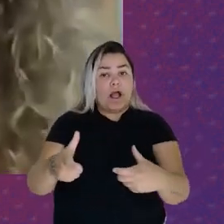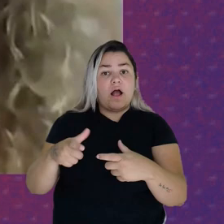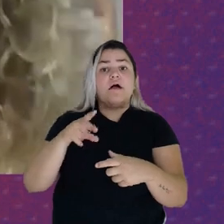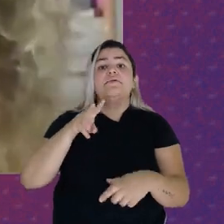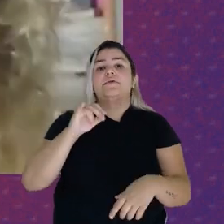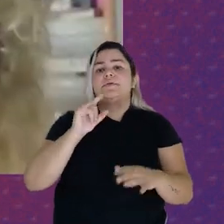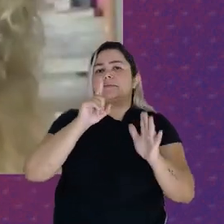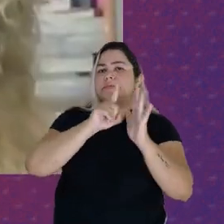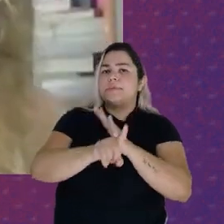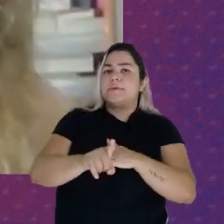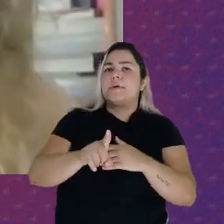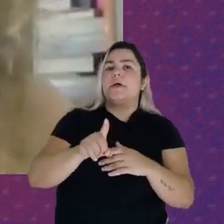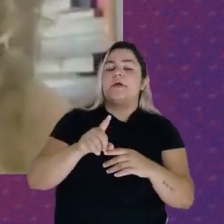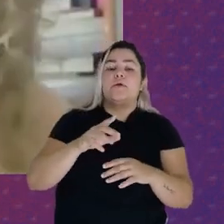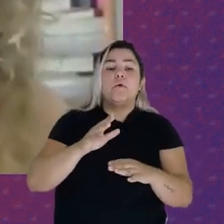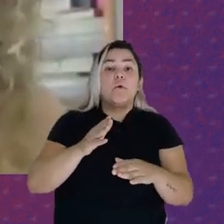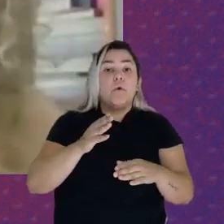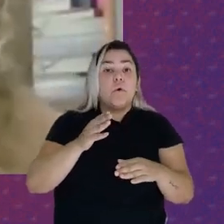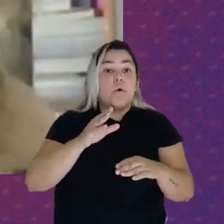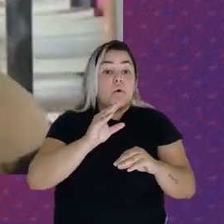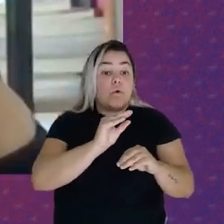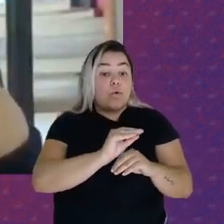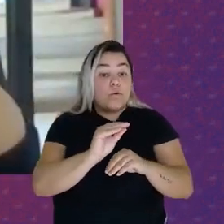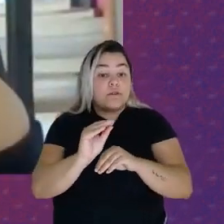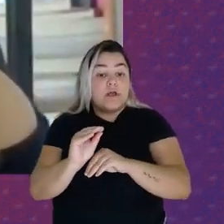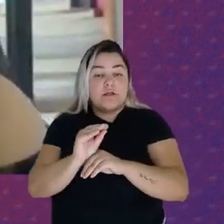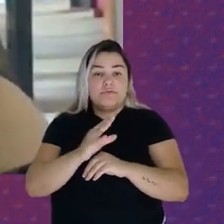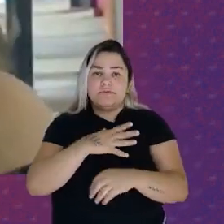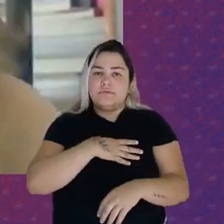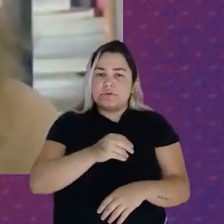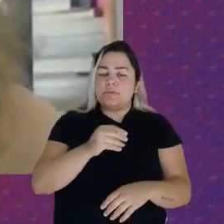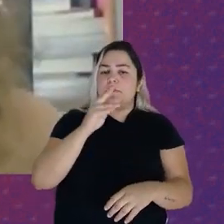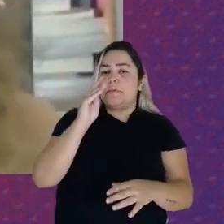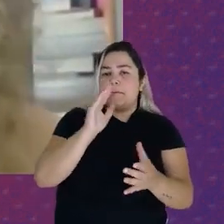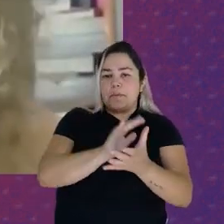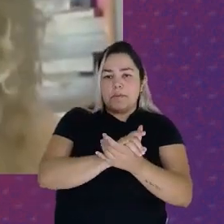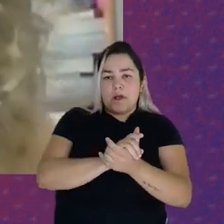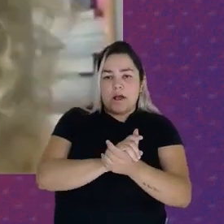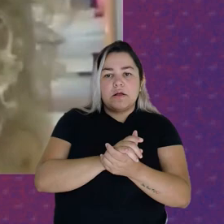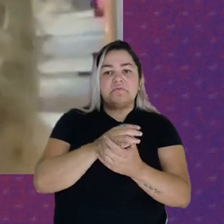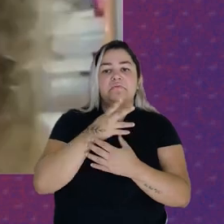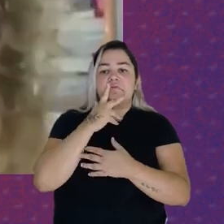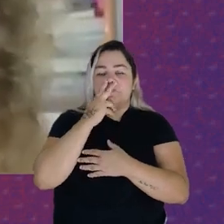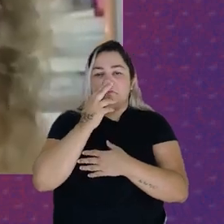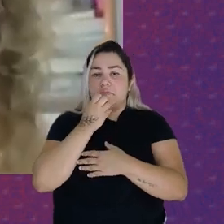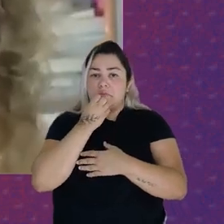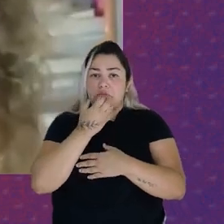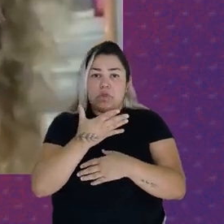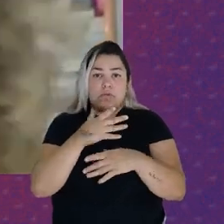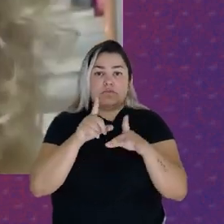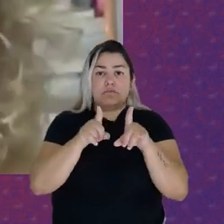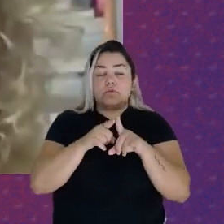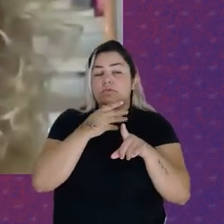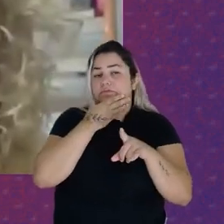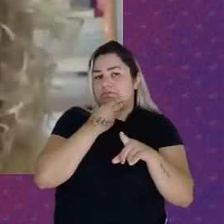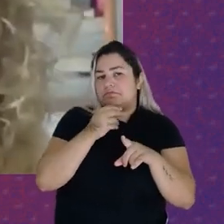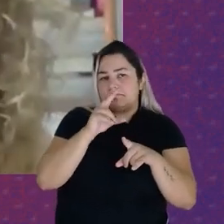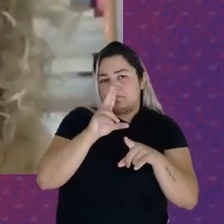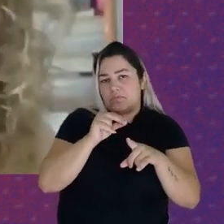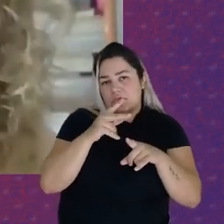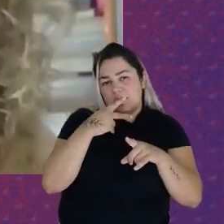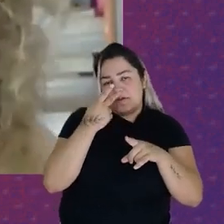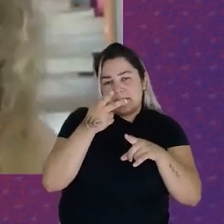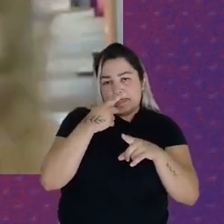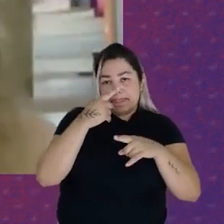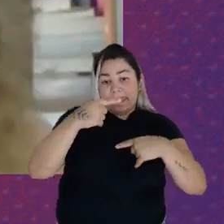vai cuidar dos filhos, ela é perguntada se o marido acha que está tudo bem, mas para os homens essas questões não são colocadas. Quando eu disputei a